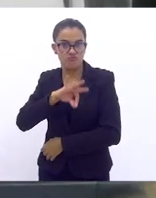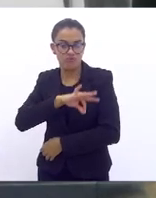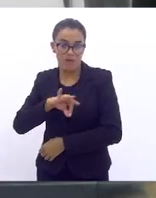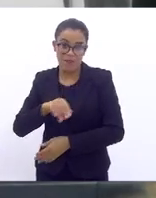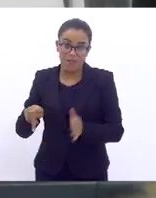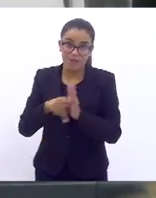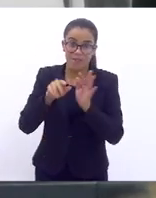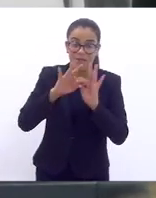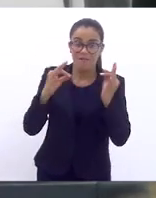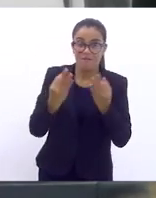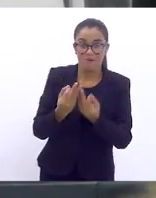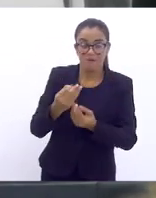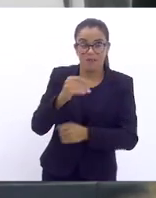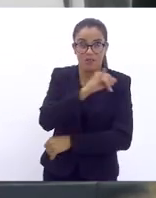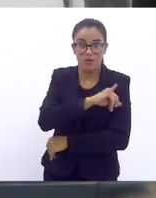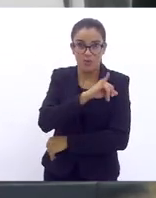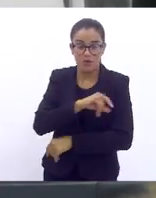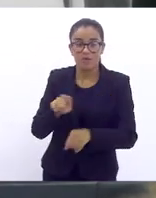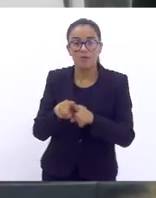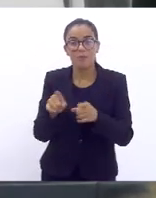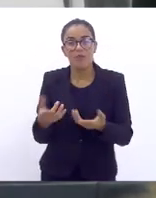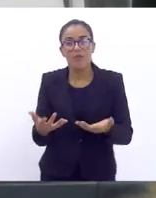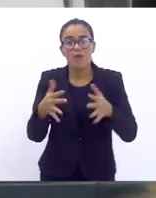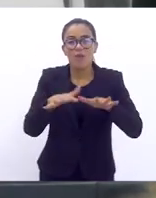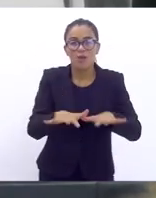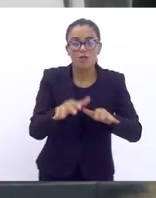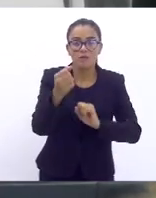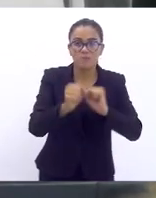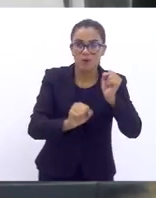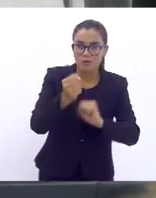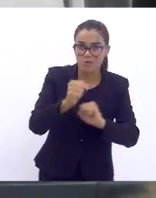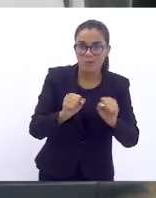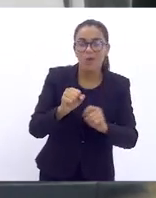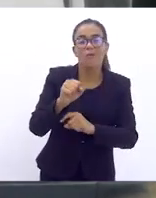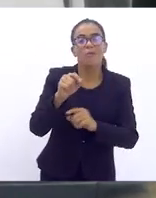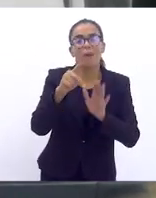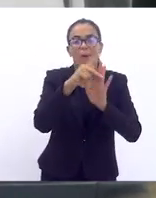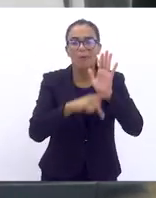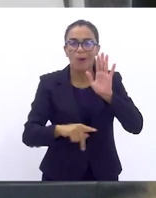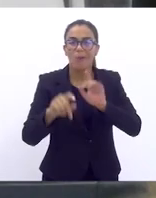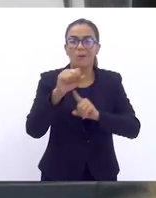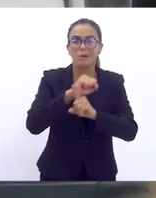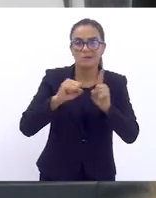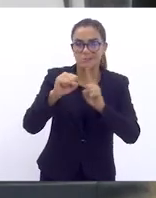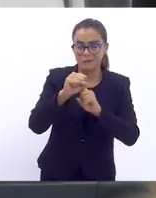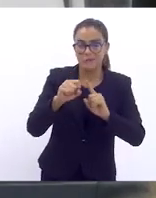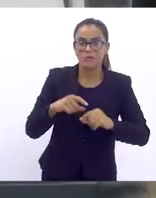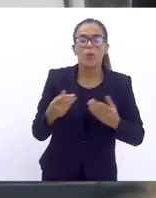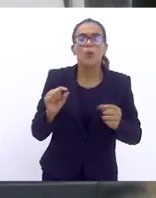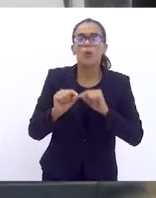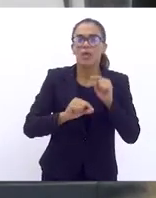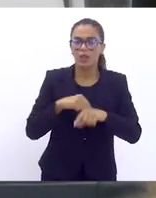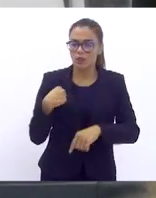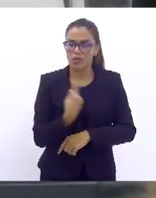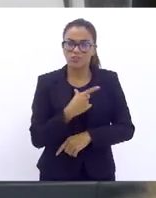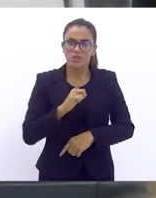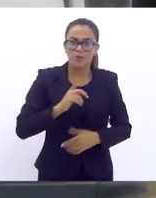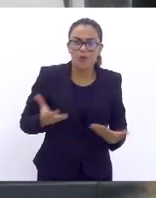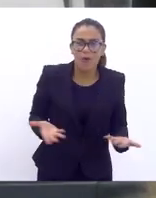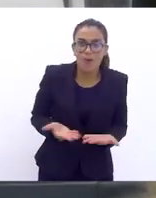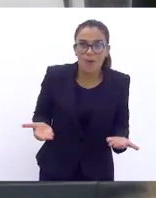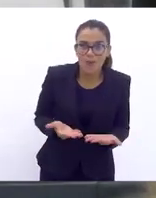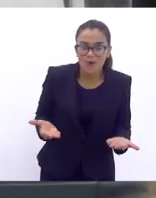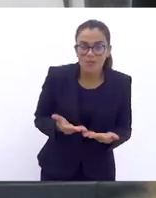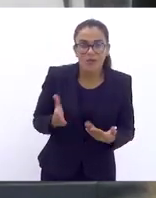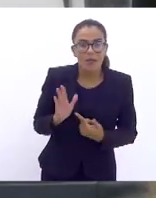dar autonomia por meio de inclusão produtiva e programas sociais então o que que a gente tem hoje esse quadro direito sempre